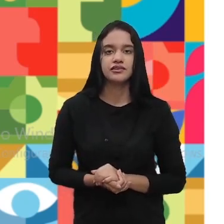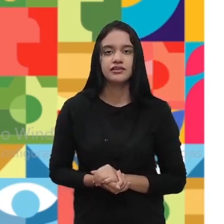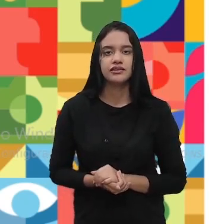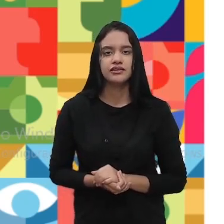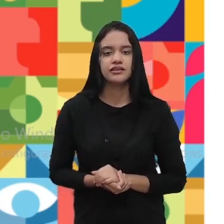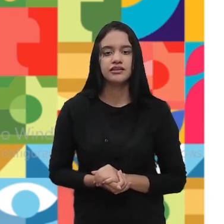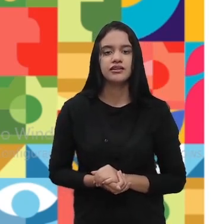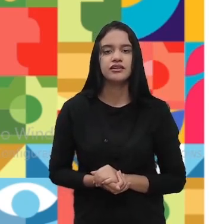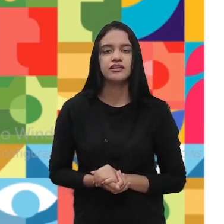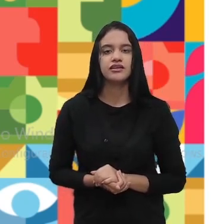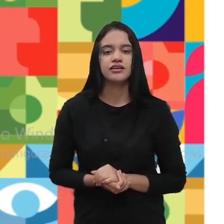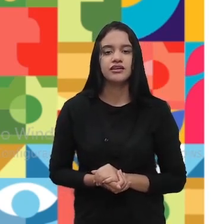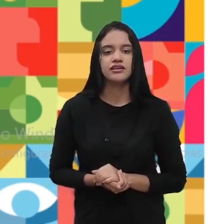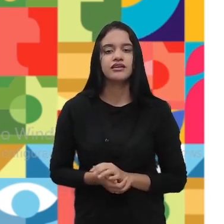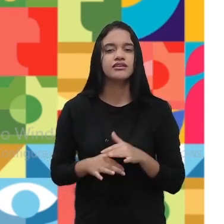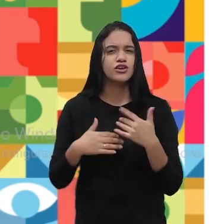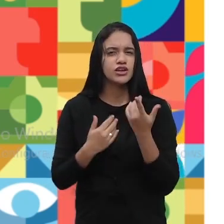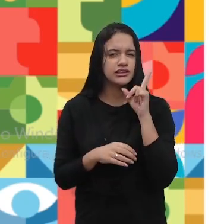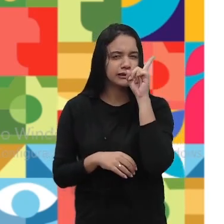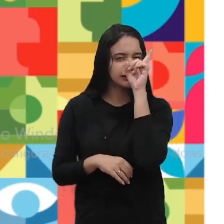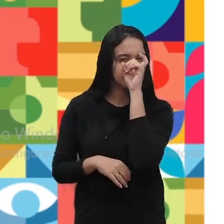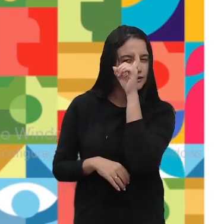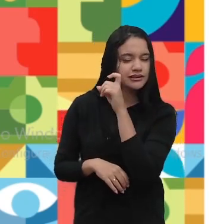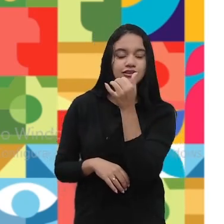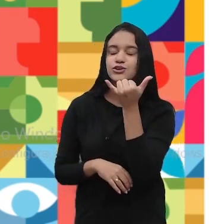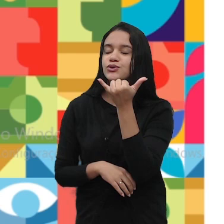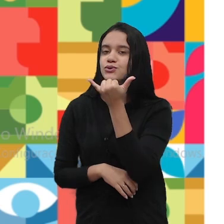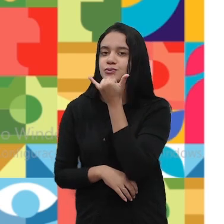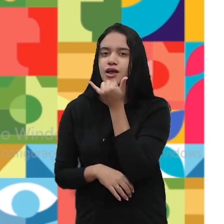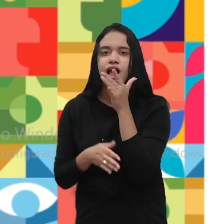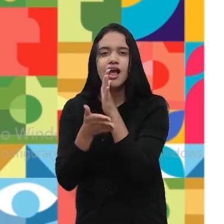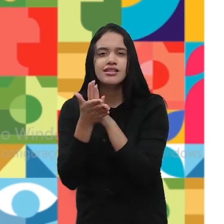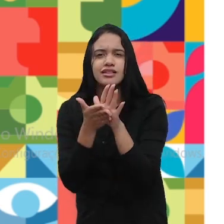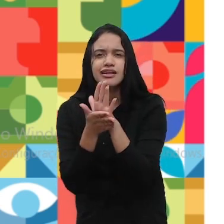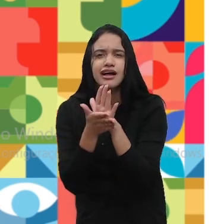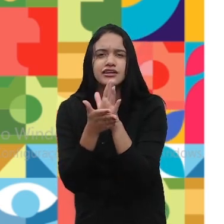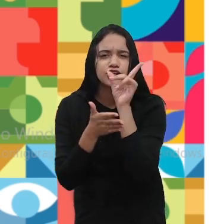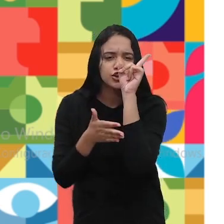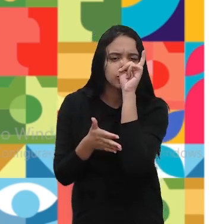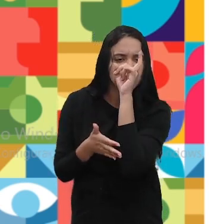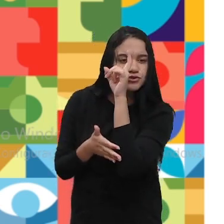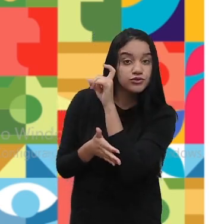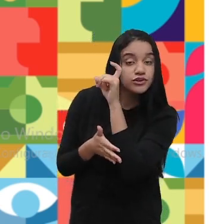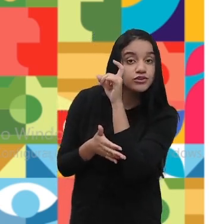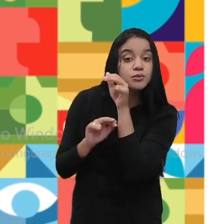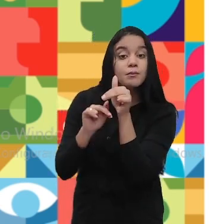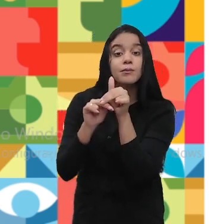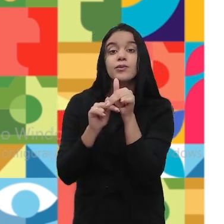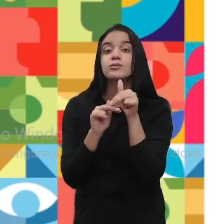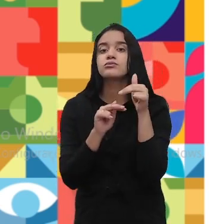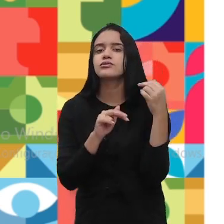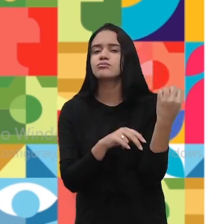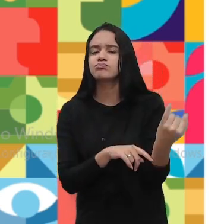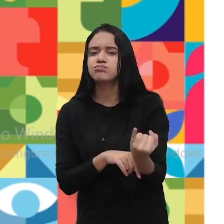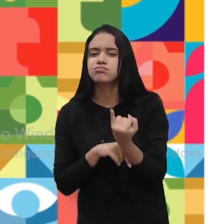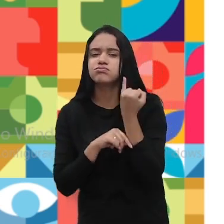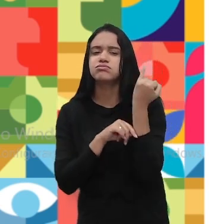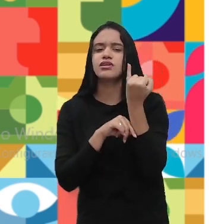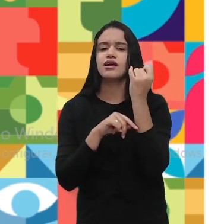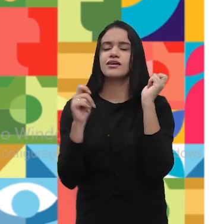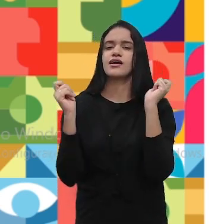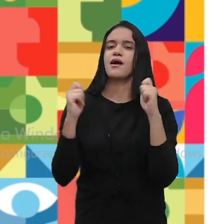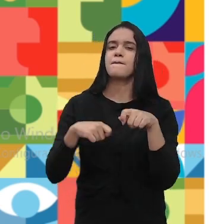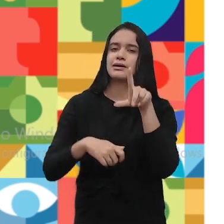seguinte: não é mais difícil, nada é mais difícil e, portanto, tão precioso do que ser capaz